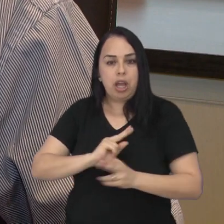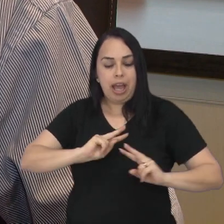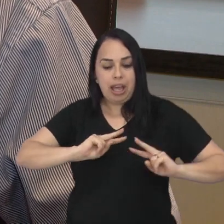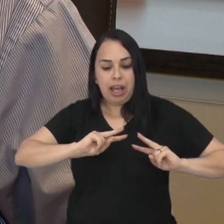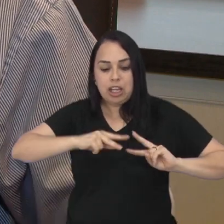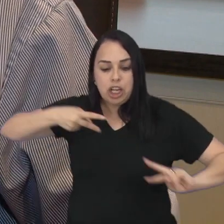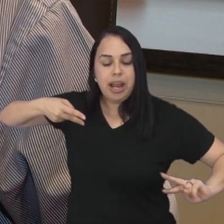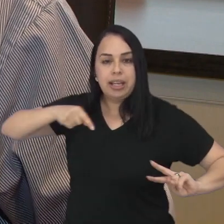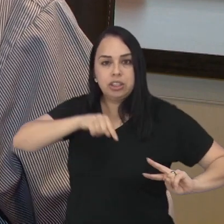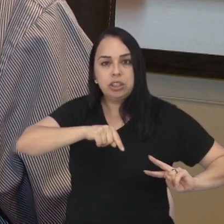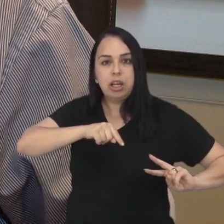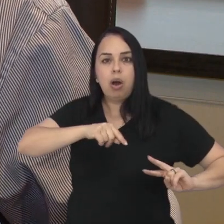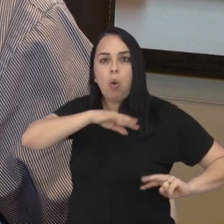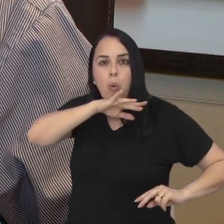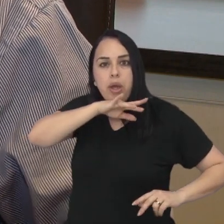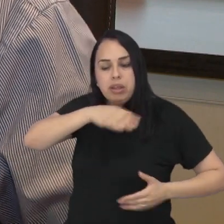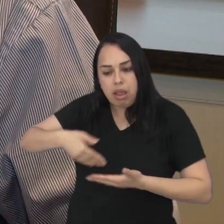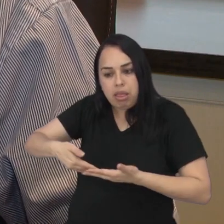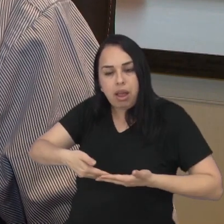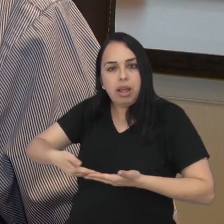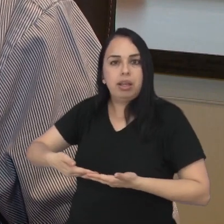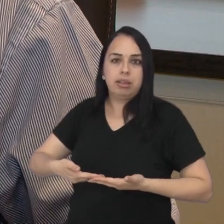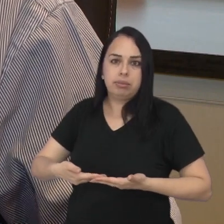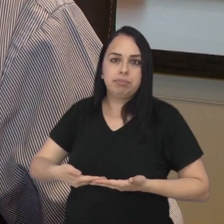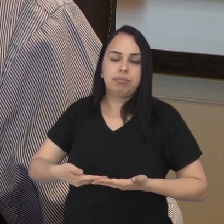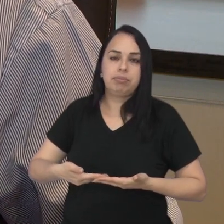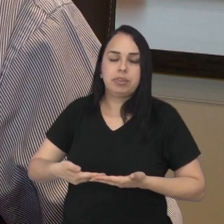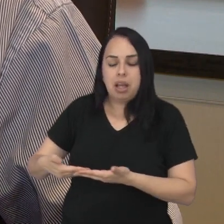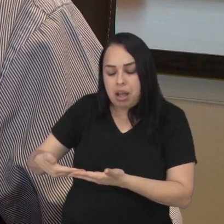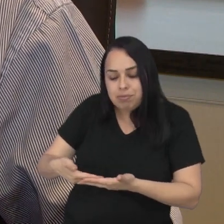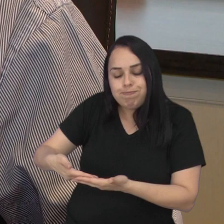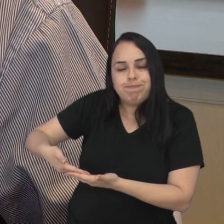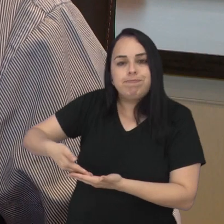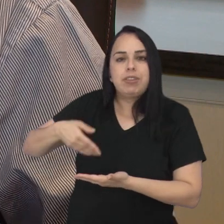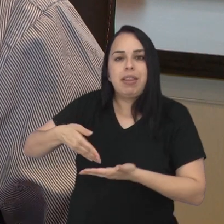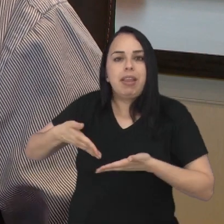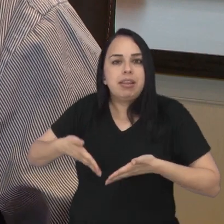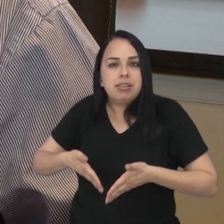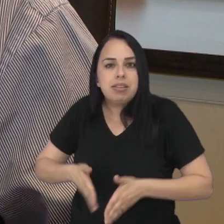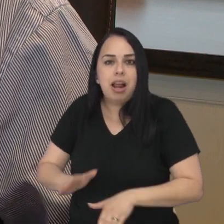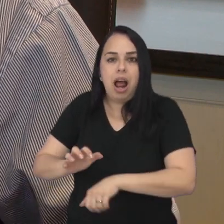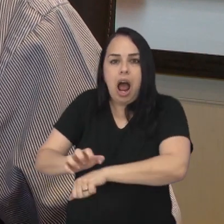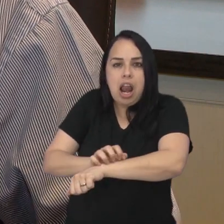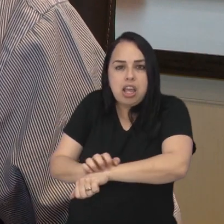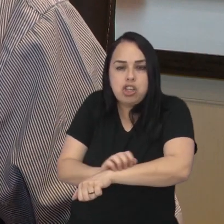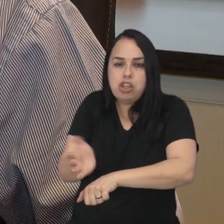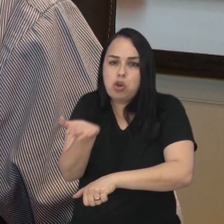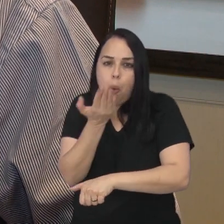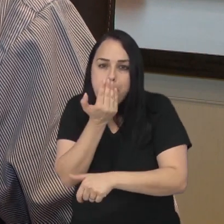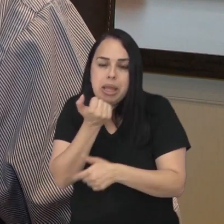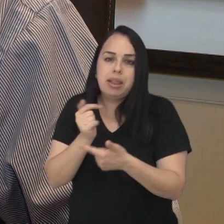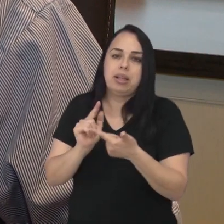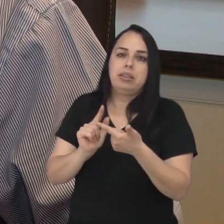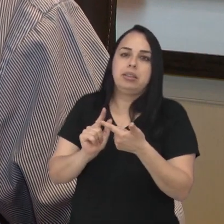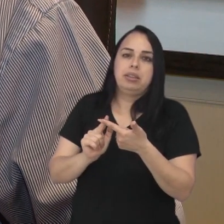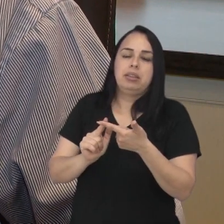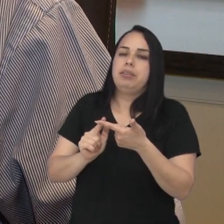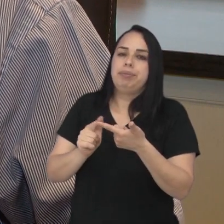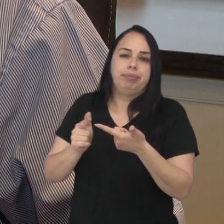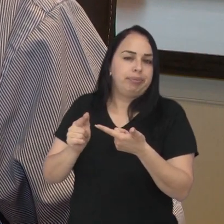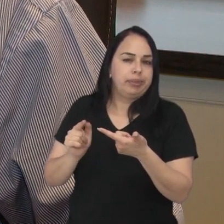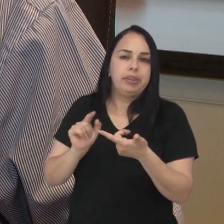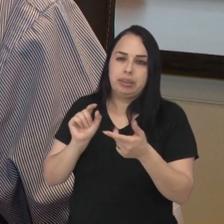levar a uma herança genética ruim para o bebê que está por vir. A criança está sujeita a nascer com alergias